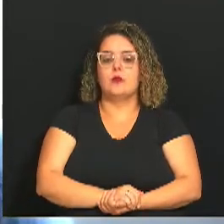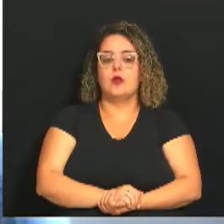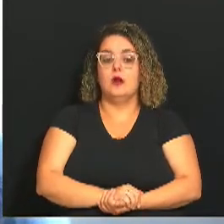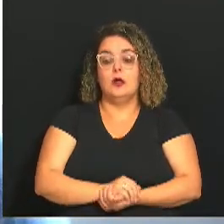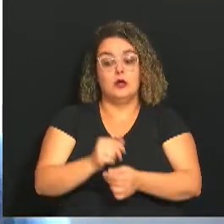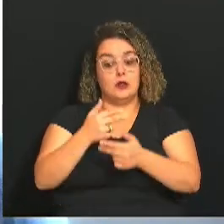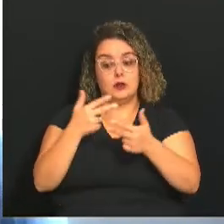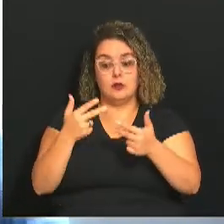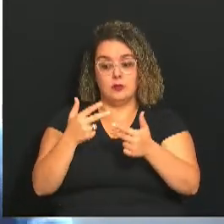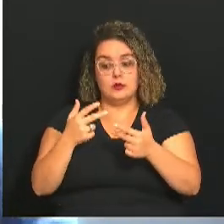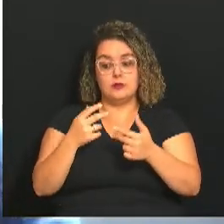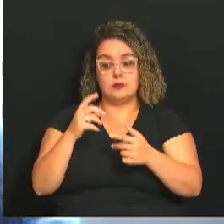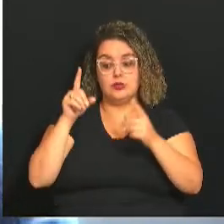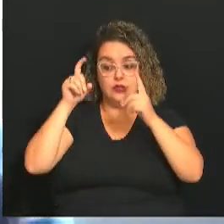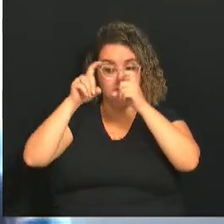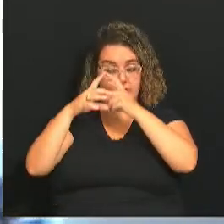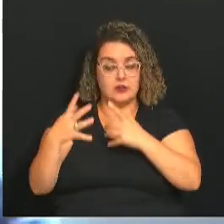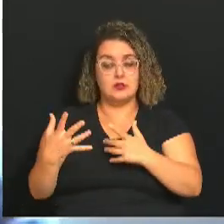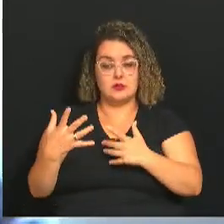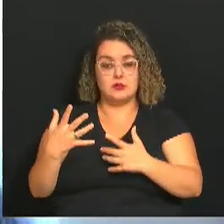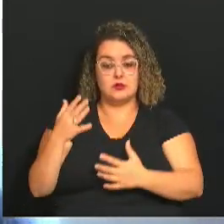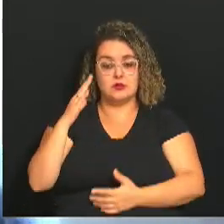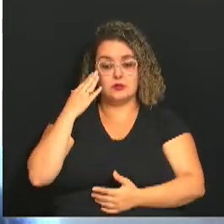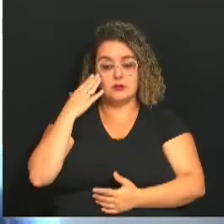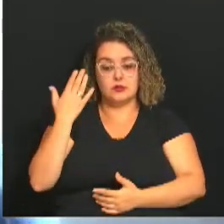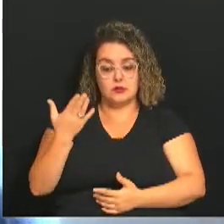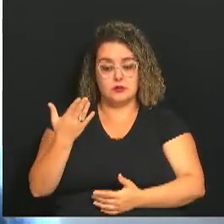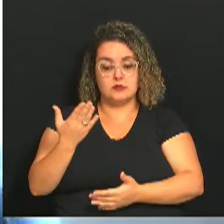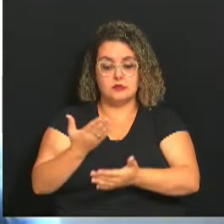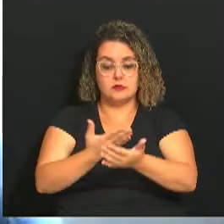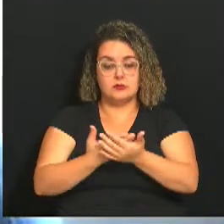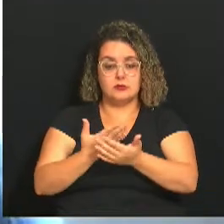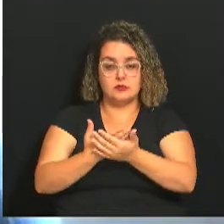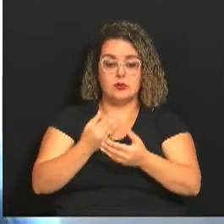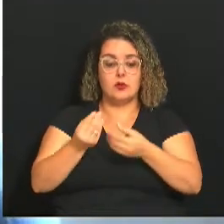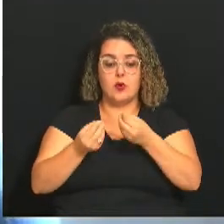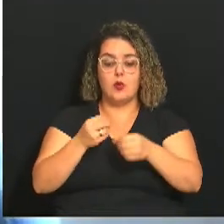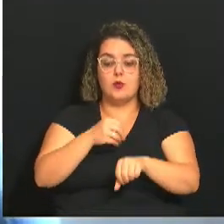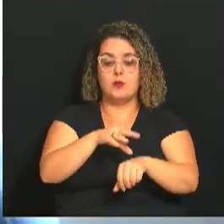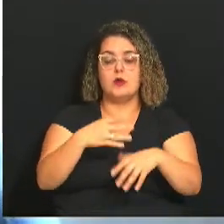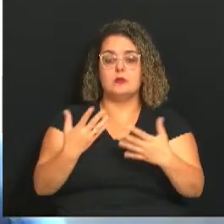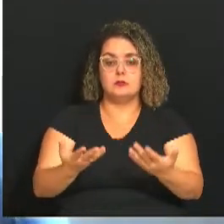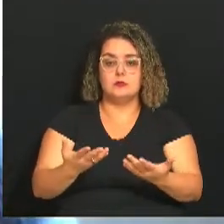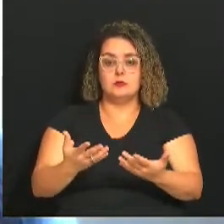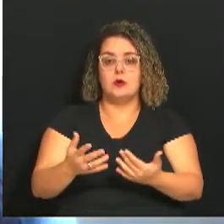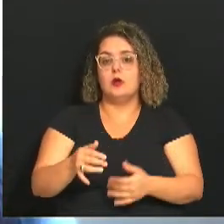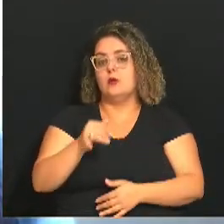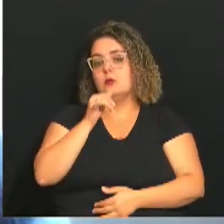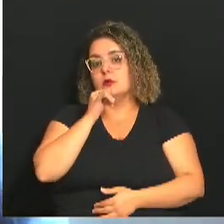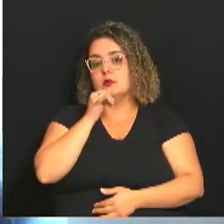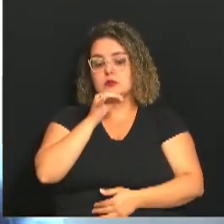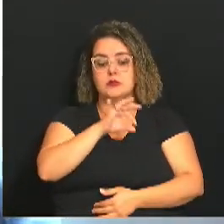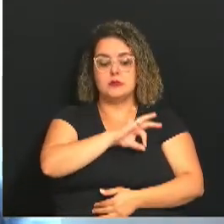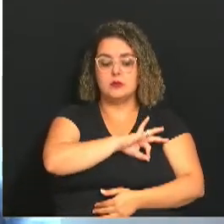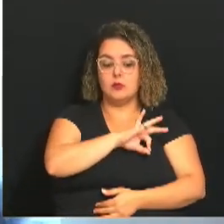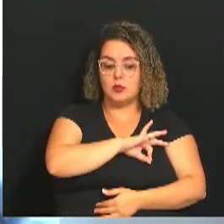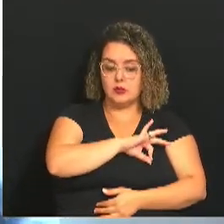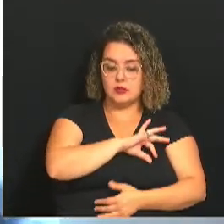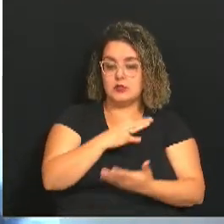quer o preparo. Né? Por exemplo, se a polícia recebe a ameaça de uma bomba em uma